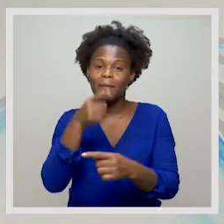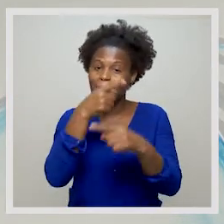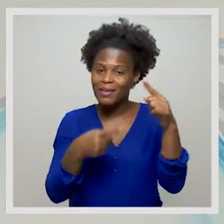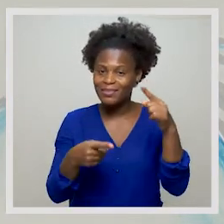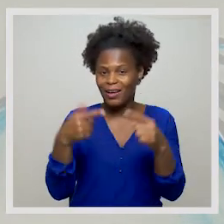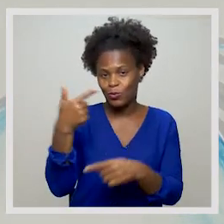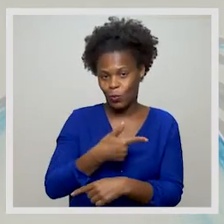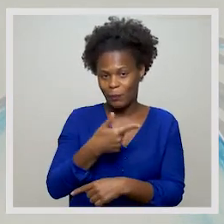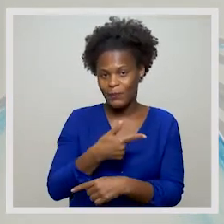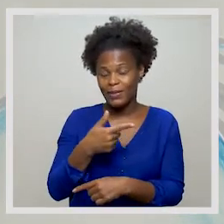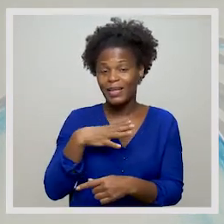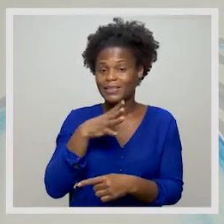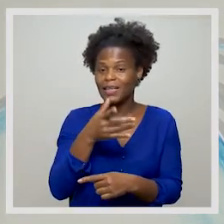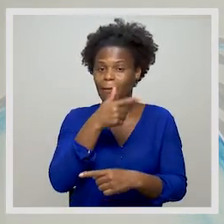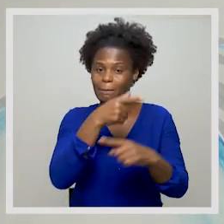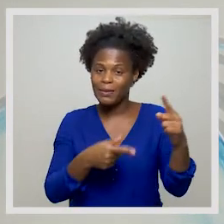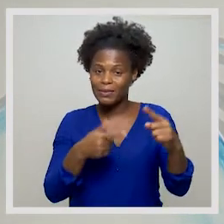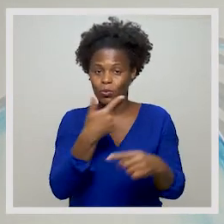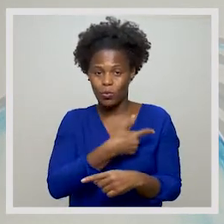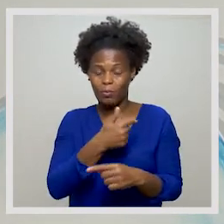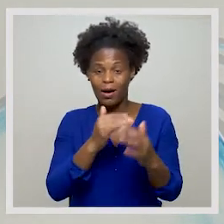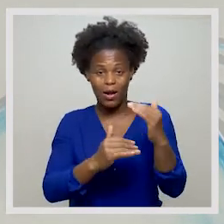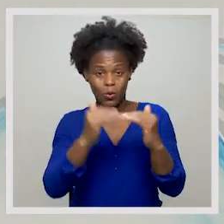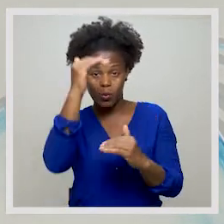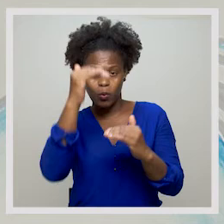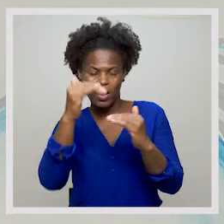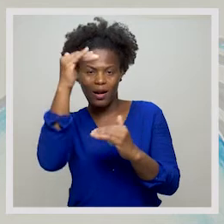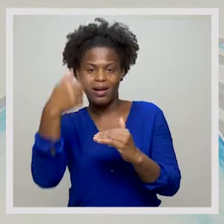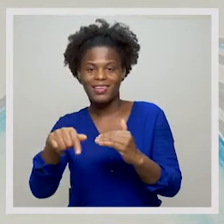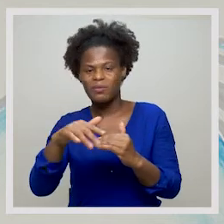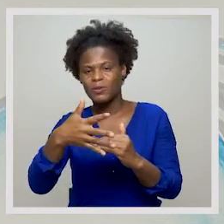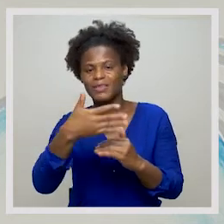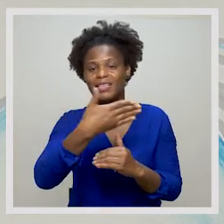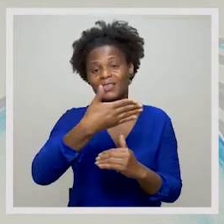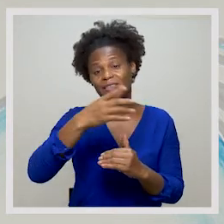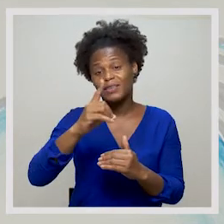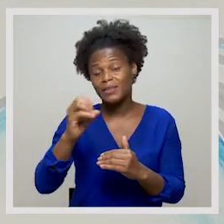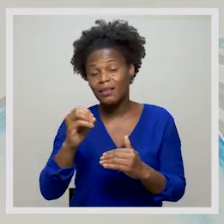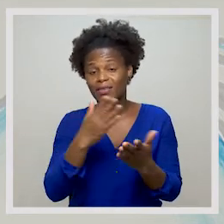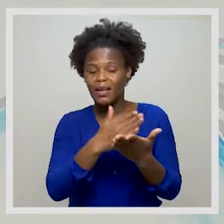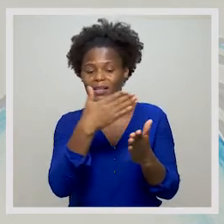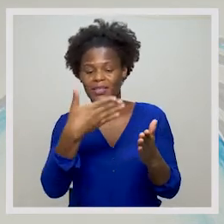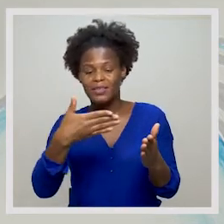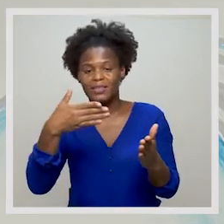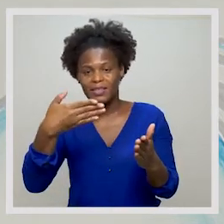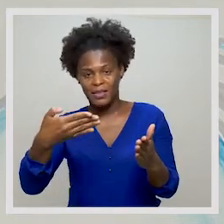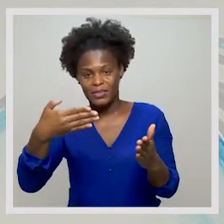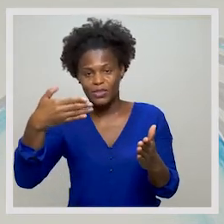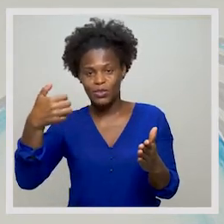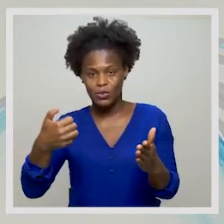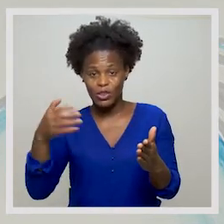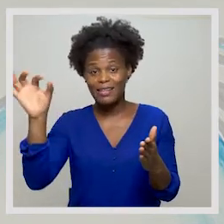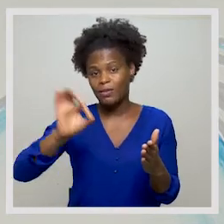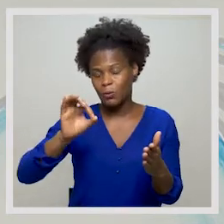à metade da turma. Então, a metade da turma tem altura compreendida de 160 a